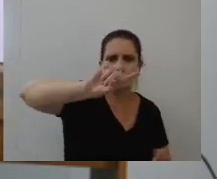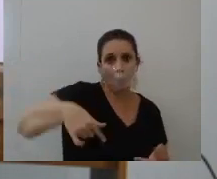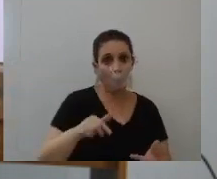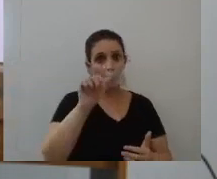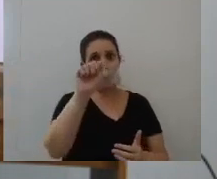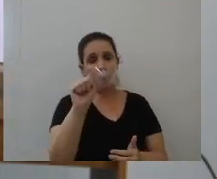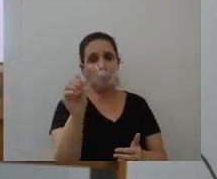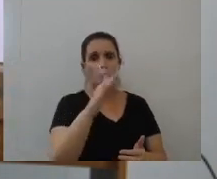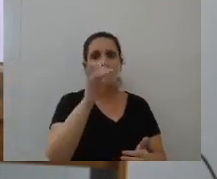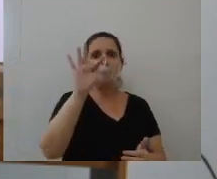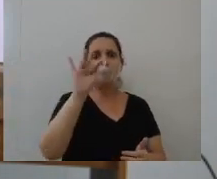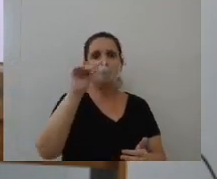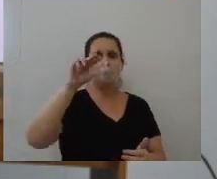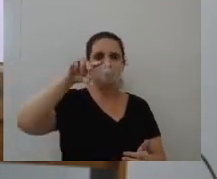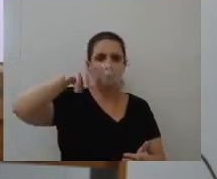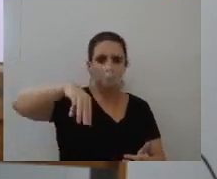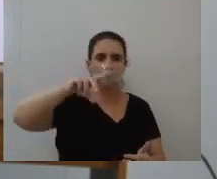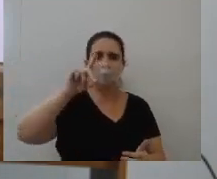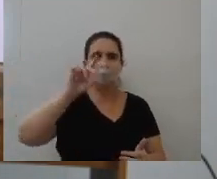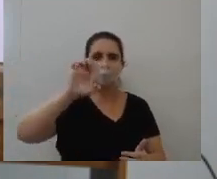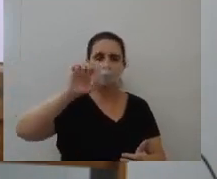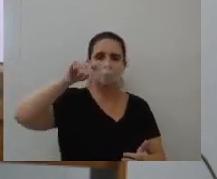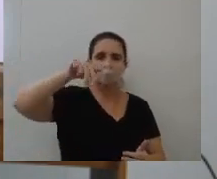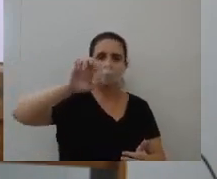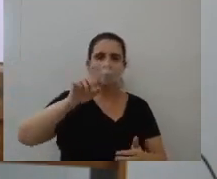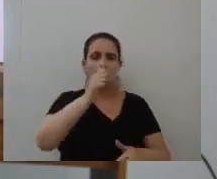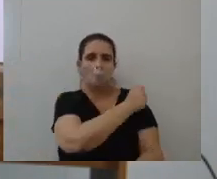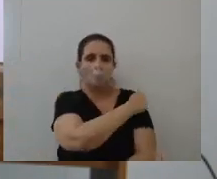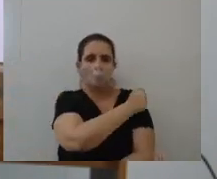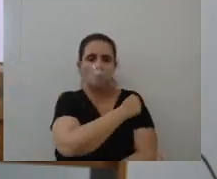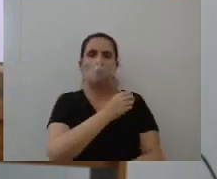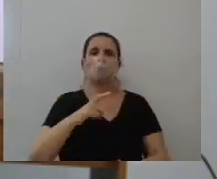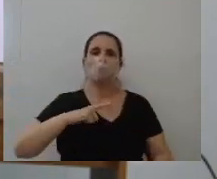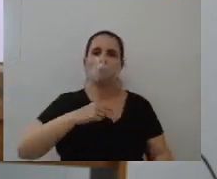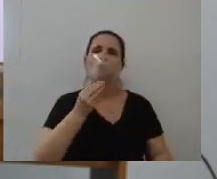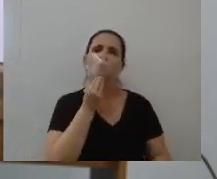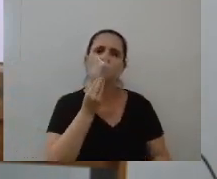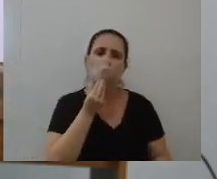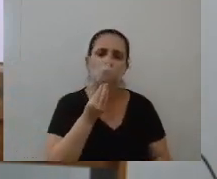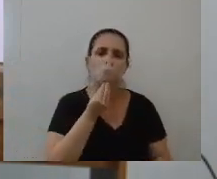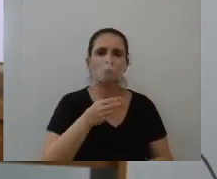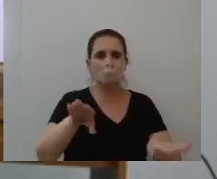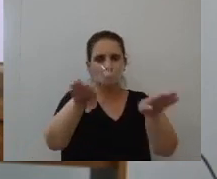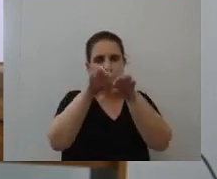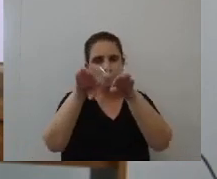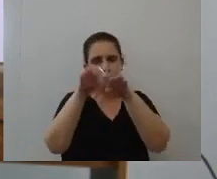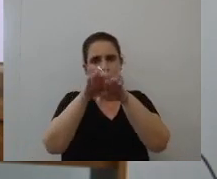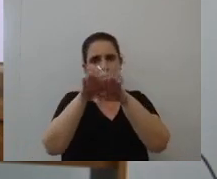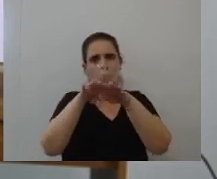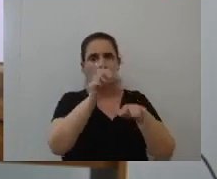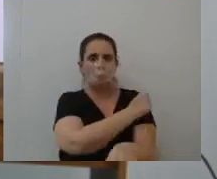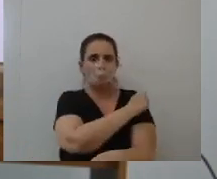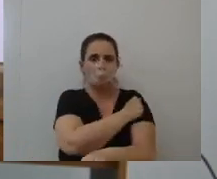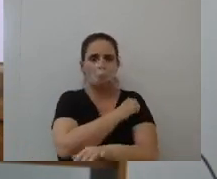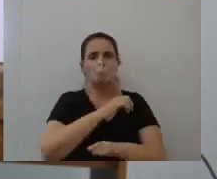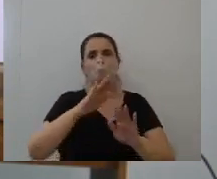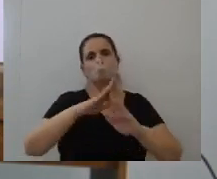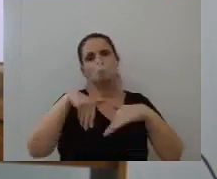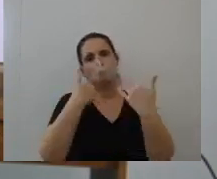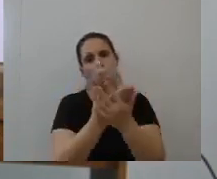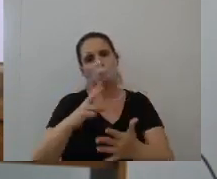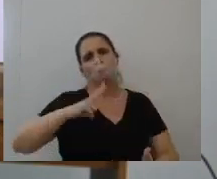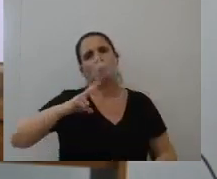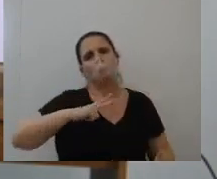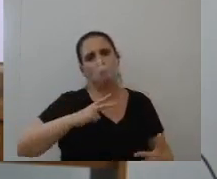de que esses alunos tenham oportunidades iguais a alunos de escolas da